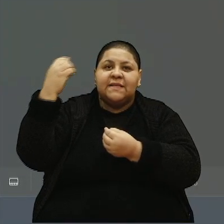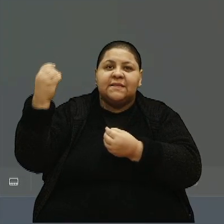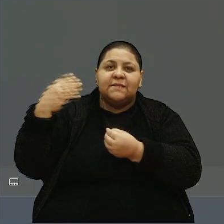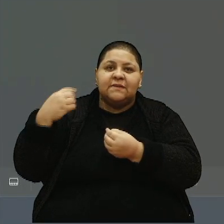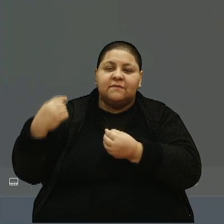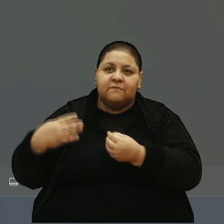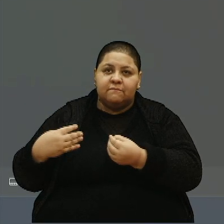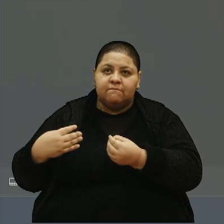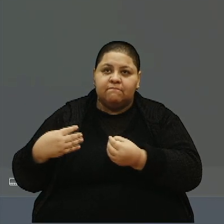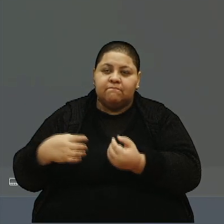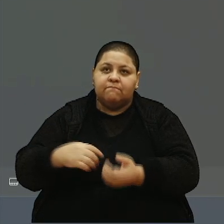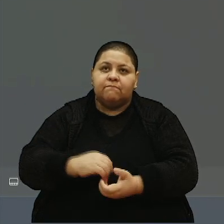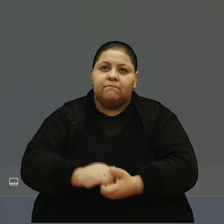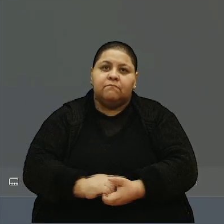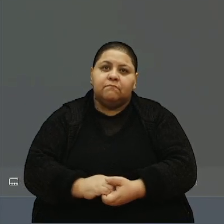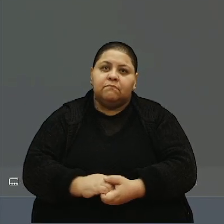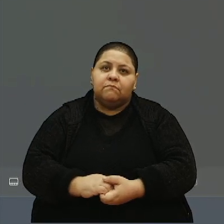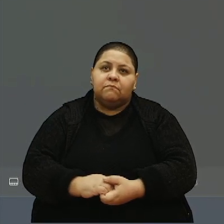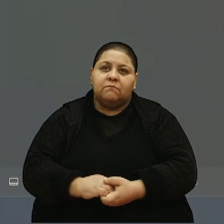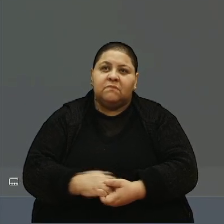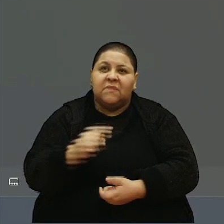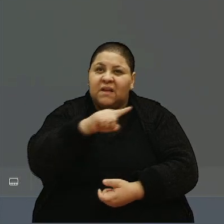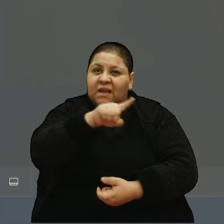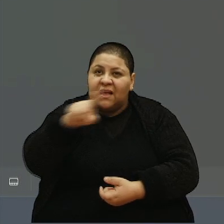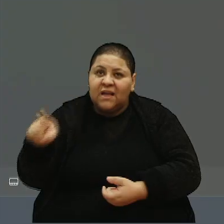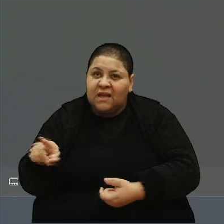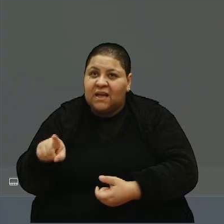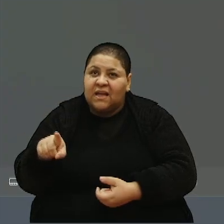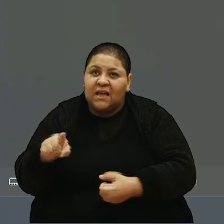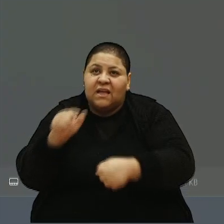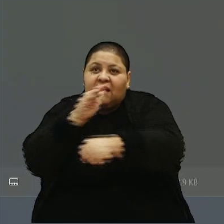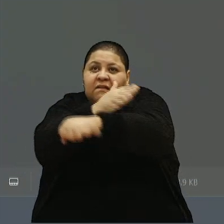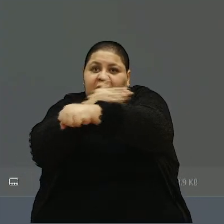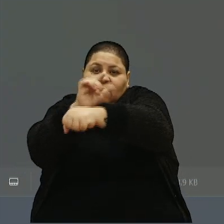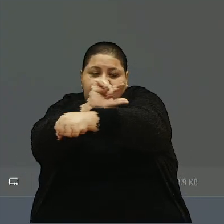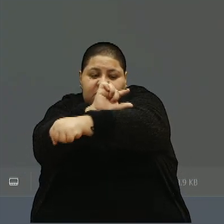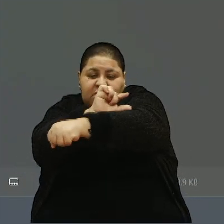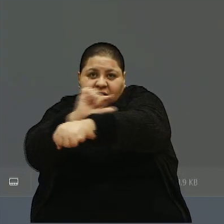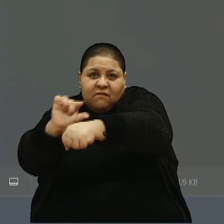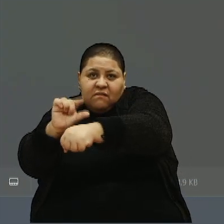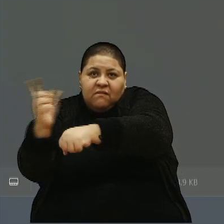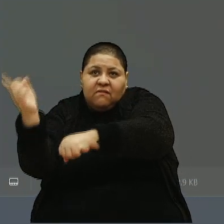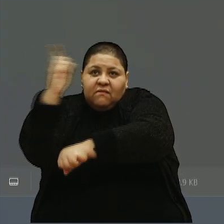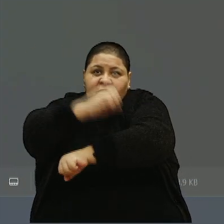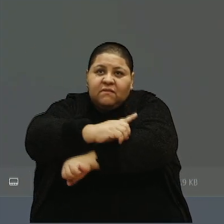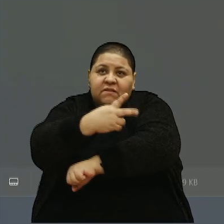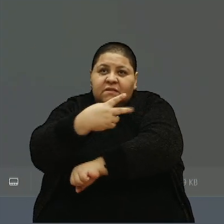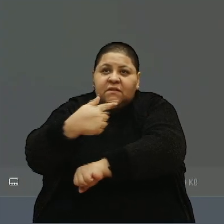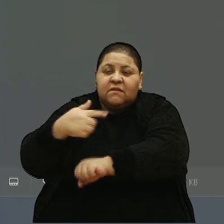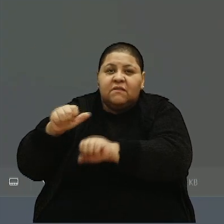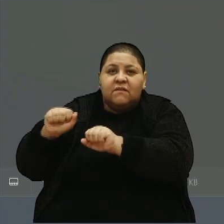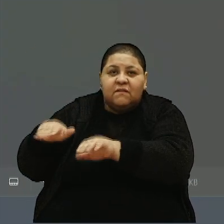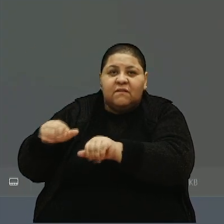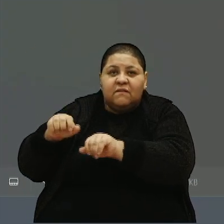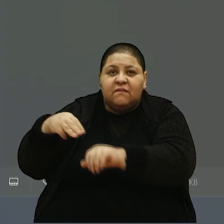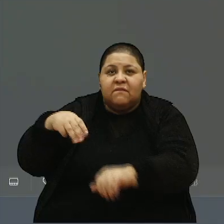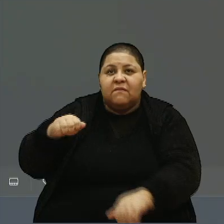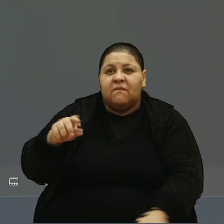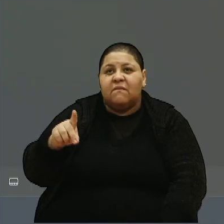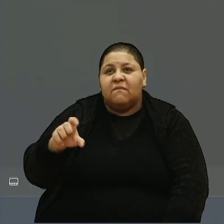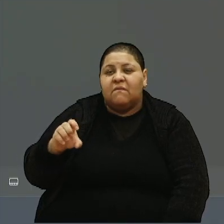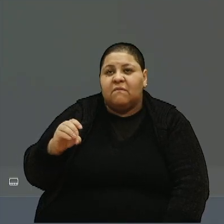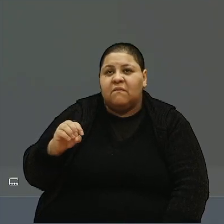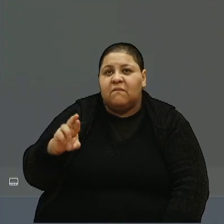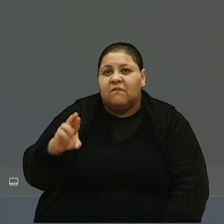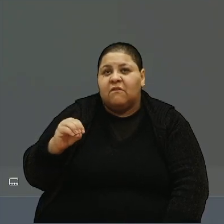A sinalização. Gente, foi colocada uma camadinha de asfalto dia 27 de setembro, na Amadeu Rossi, na